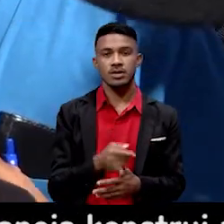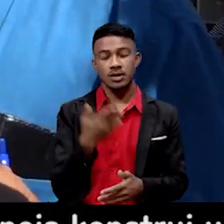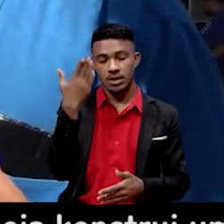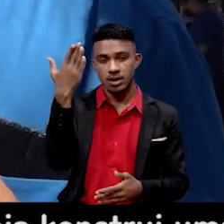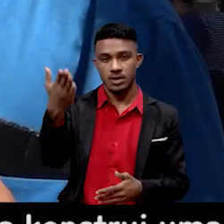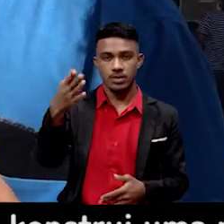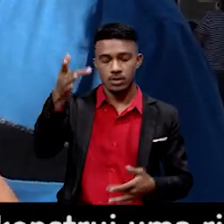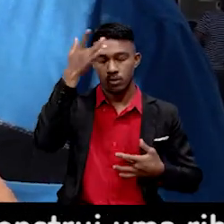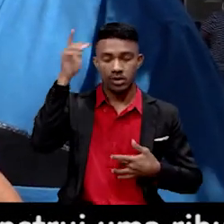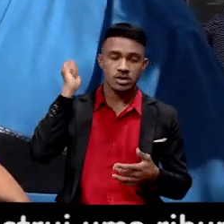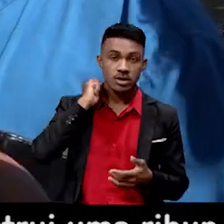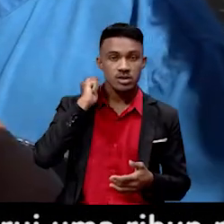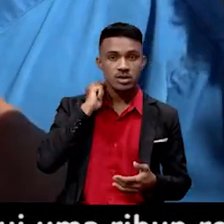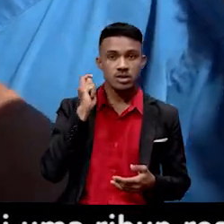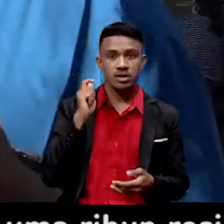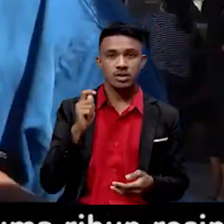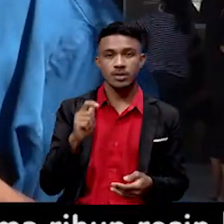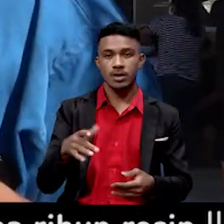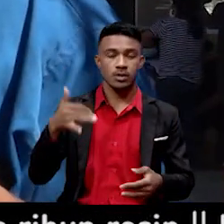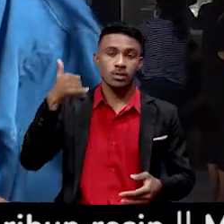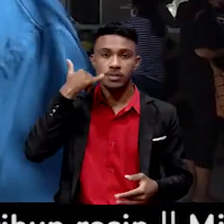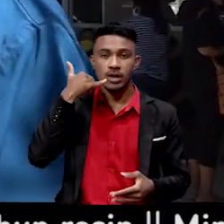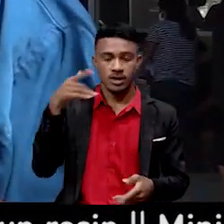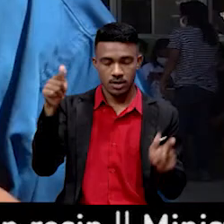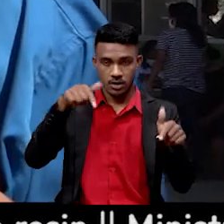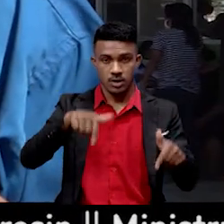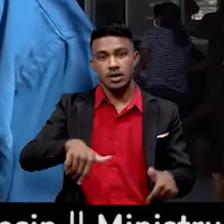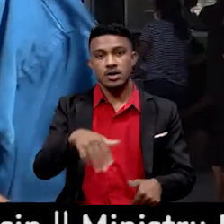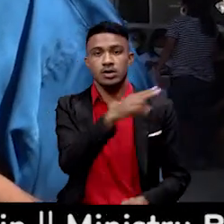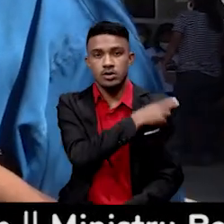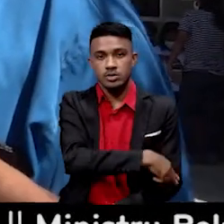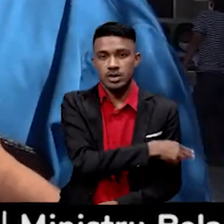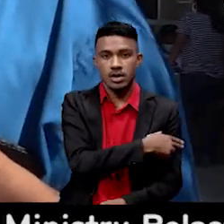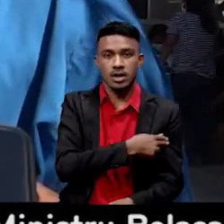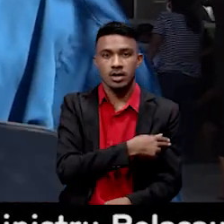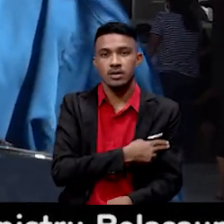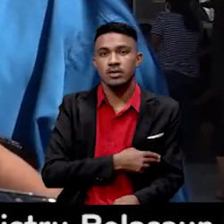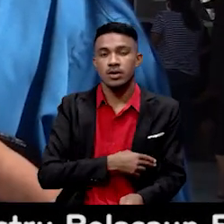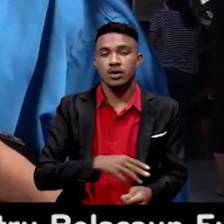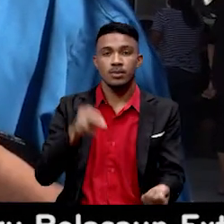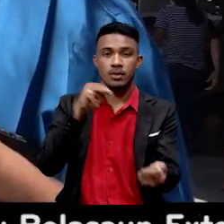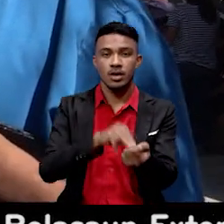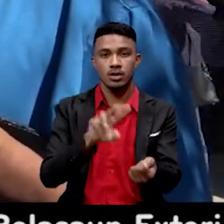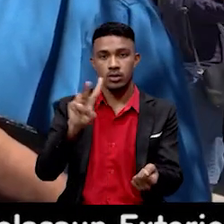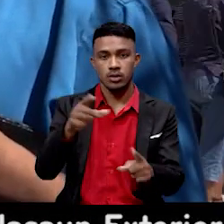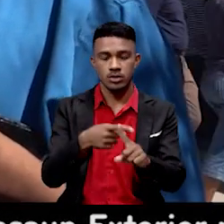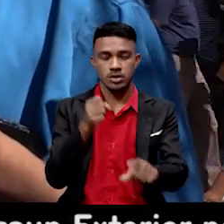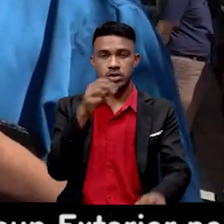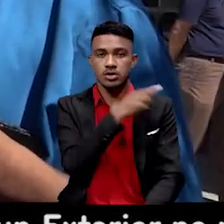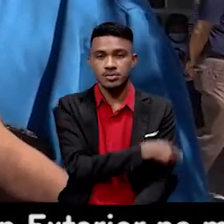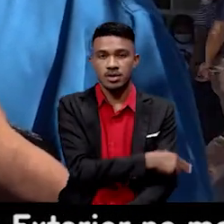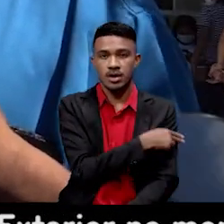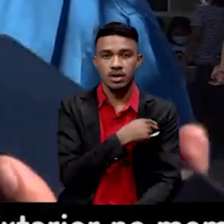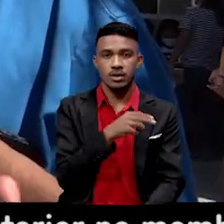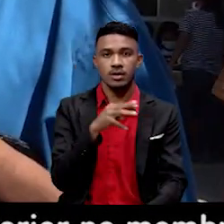mora tensão sofre tensão nebe pronto comunica mai a hospital ou sei o médico na rua ho hospital